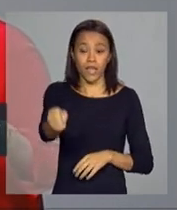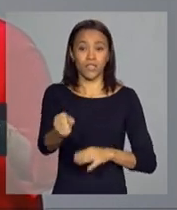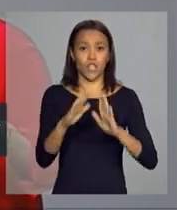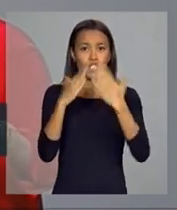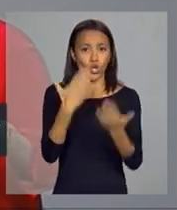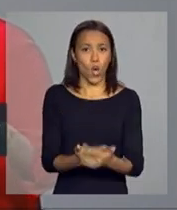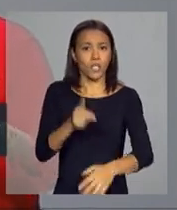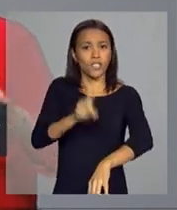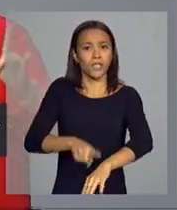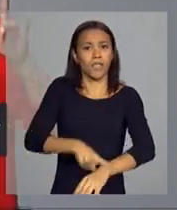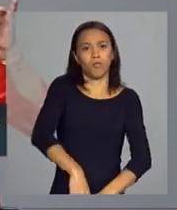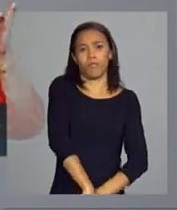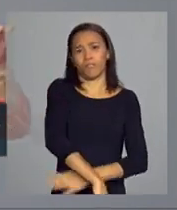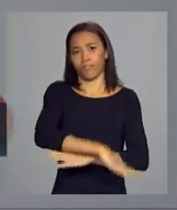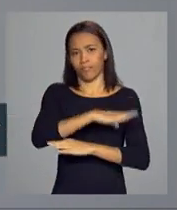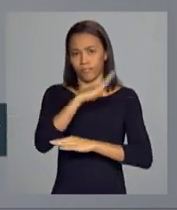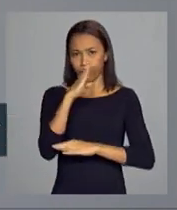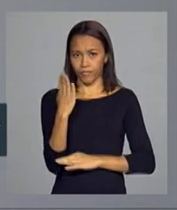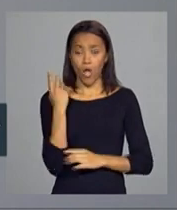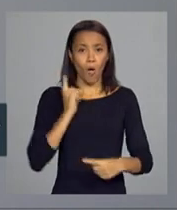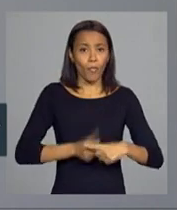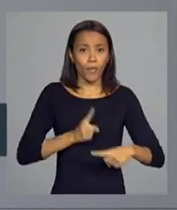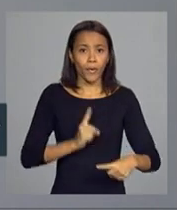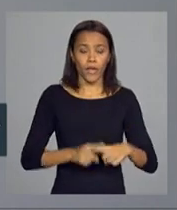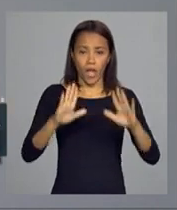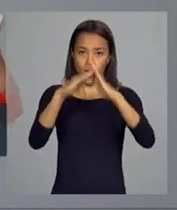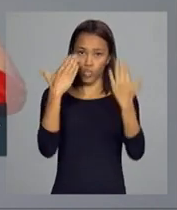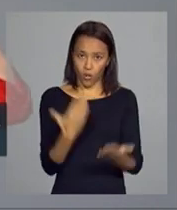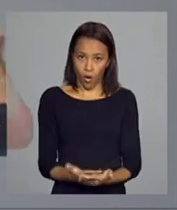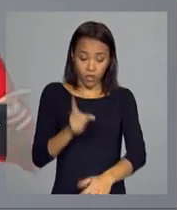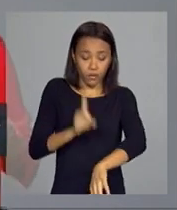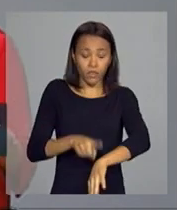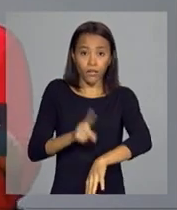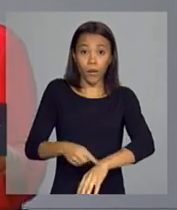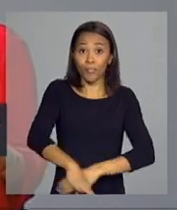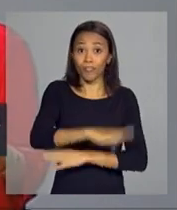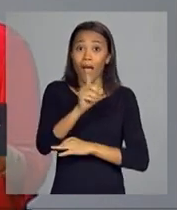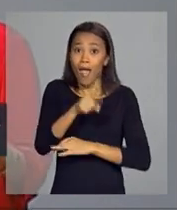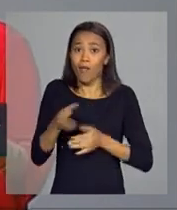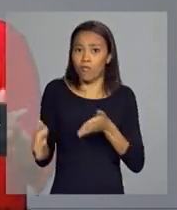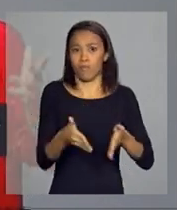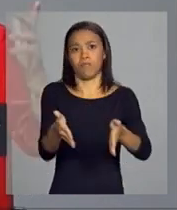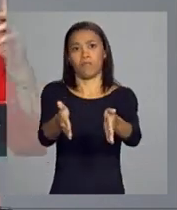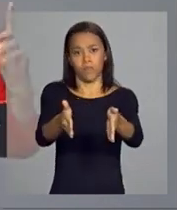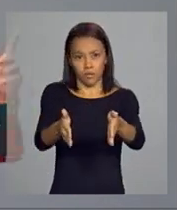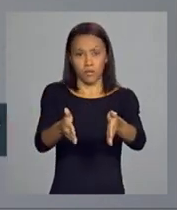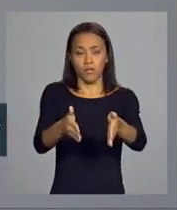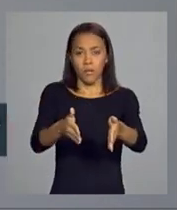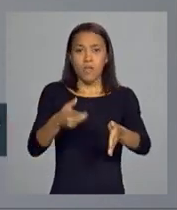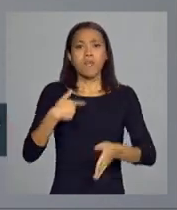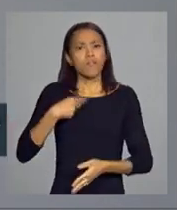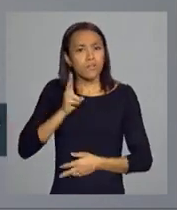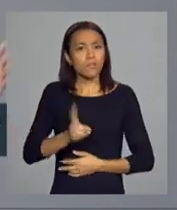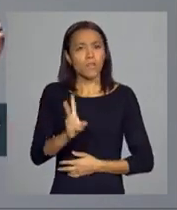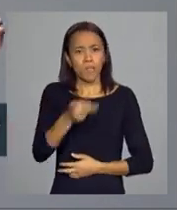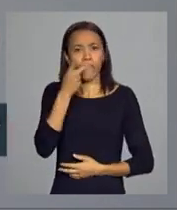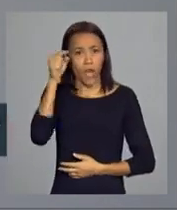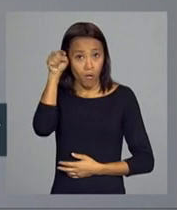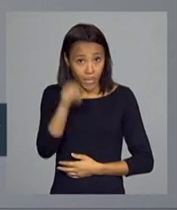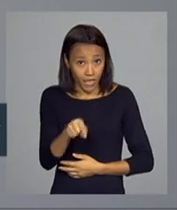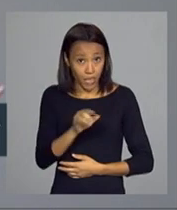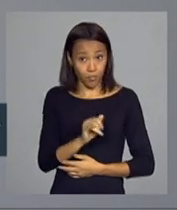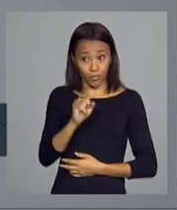integral. Porque a escola de tempo integral é o caminho. E aqui eu sempre digo para o